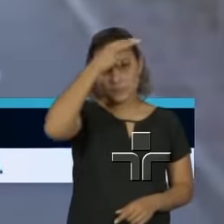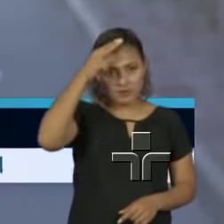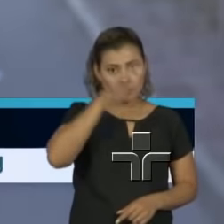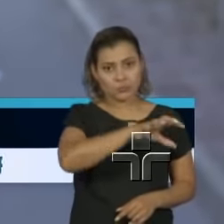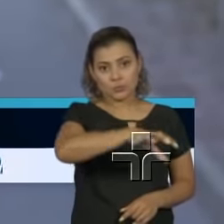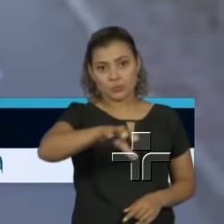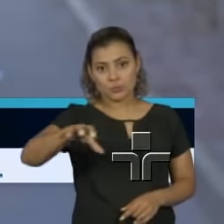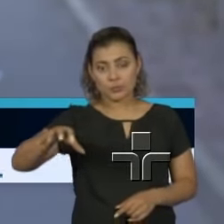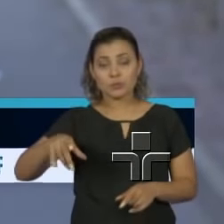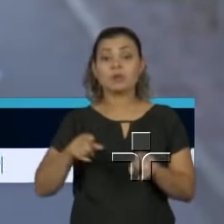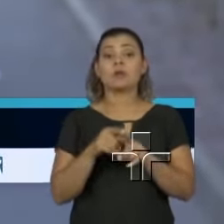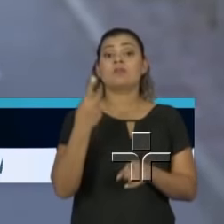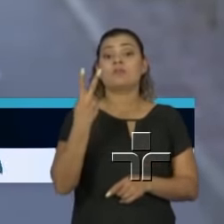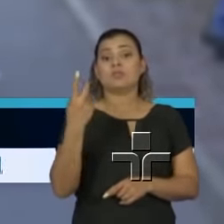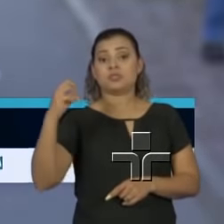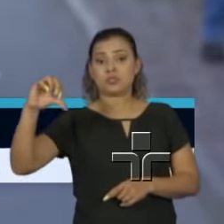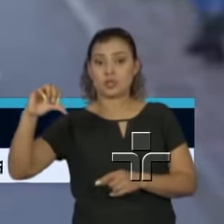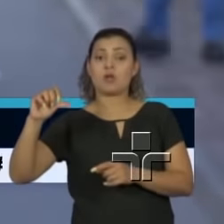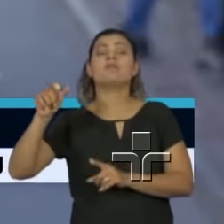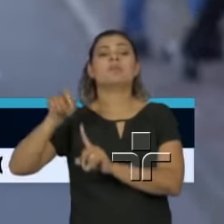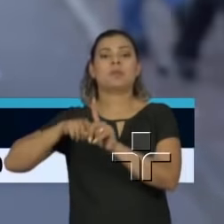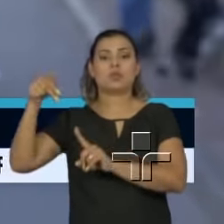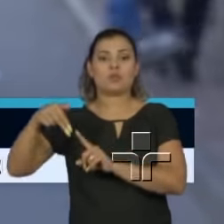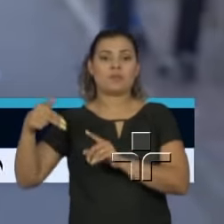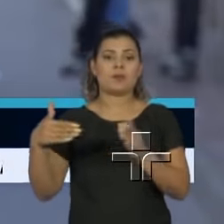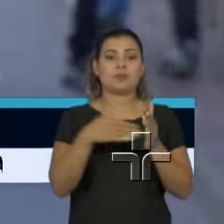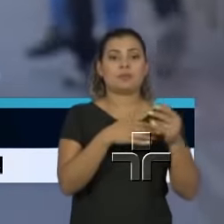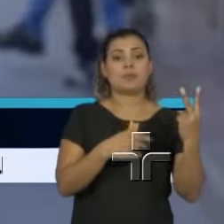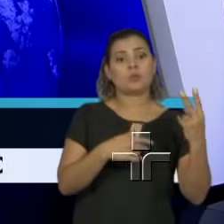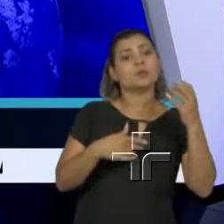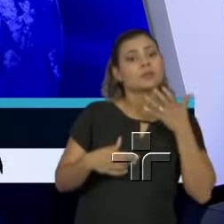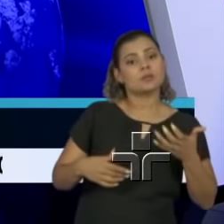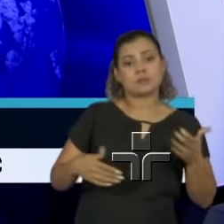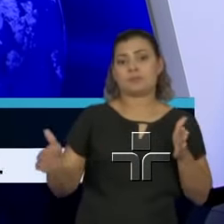os dias 29 de novembro e 2 de dezembro.